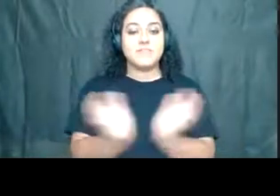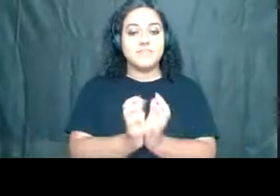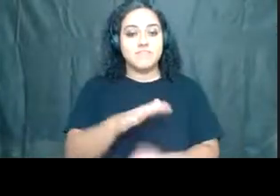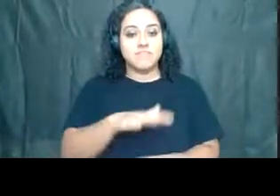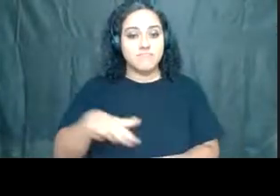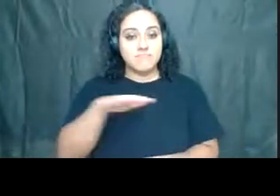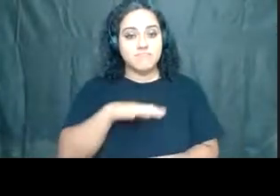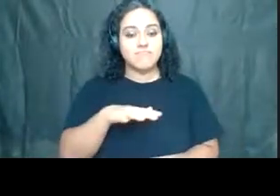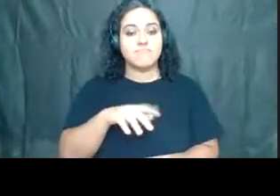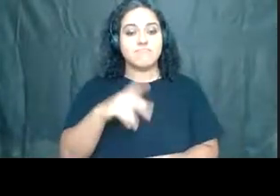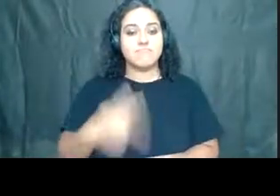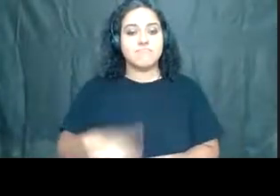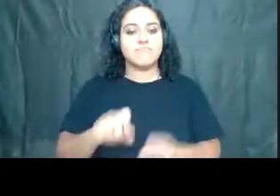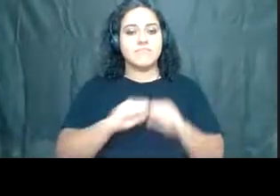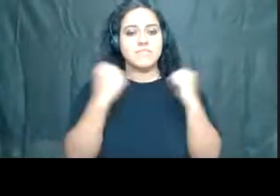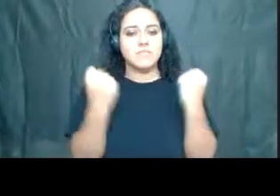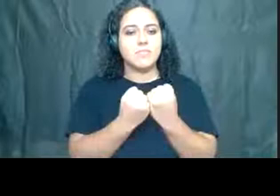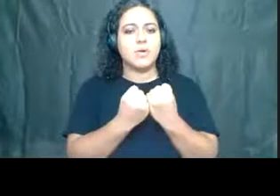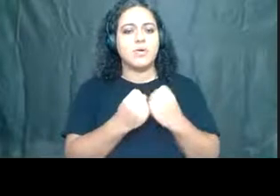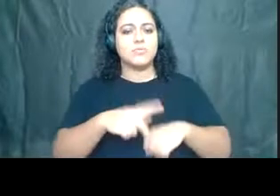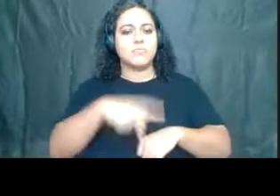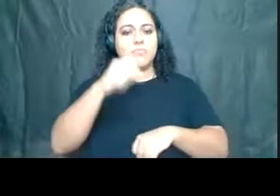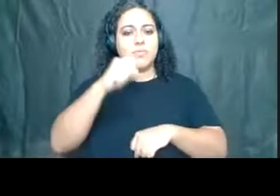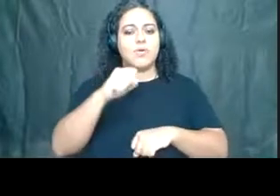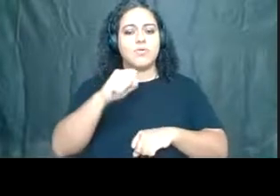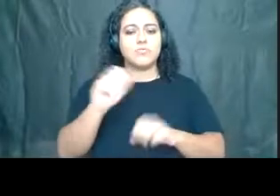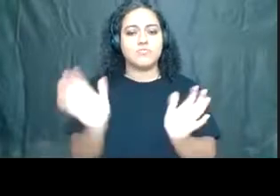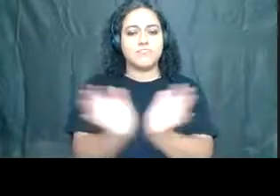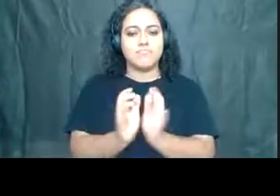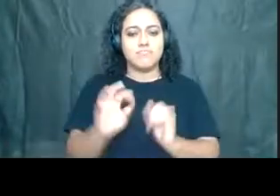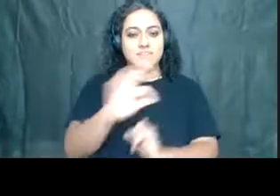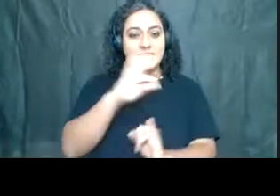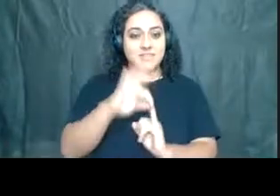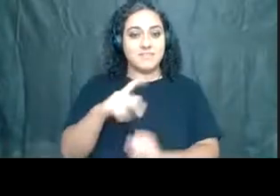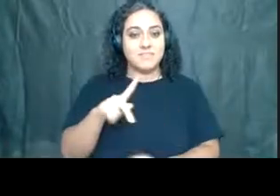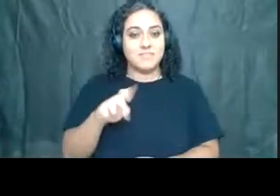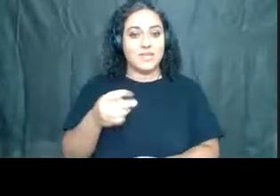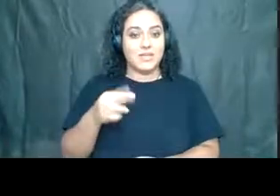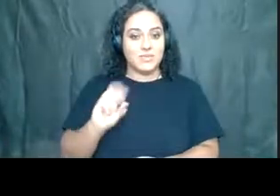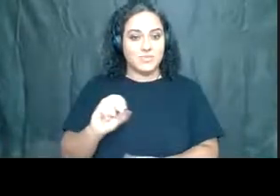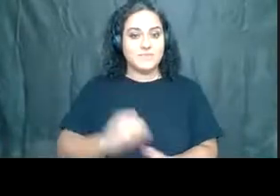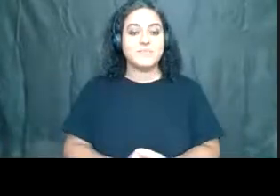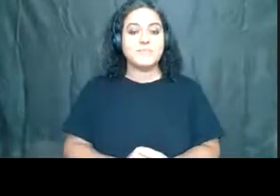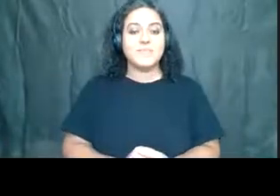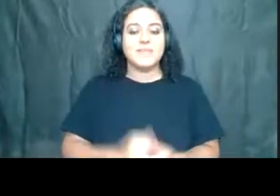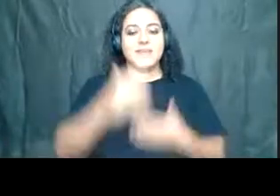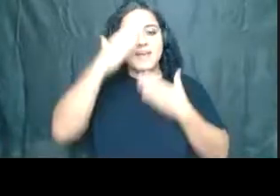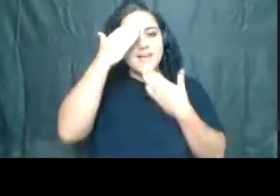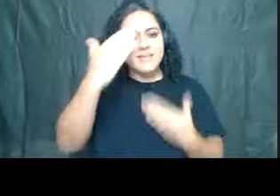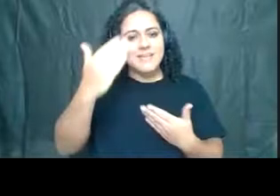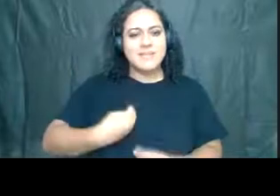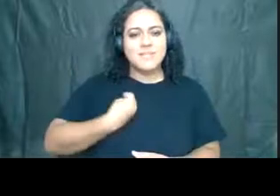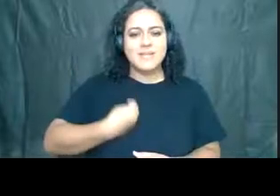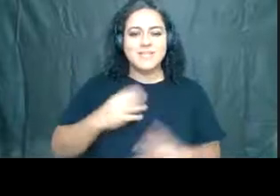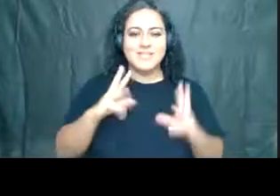do simpósio dos programas de pós-graduação do IFES, Pedro Leite. Agradecemos a presença de